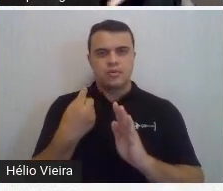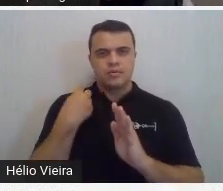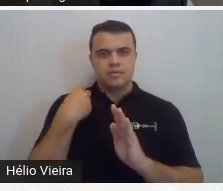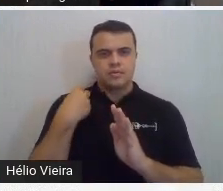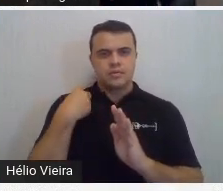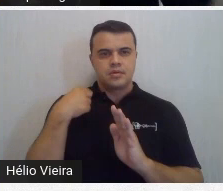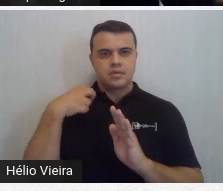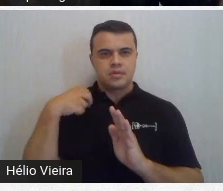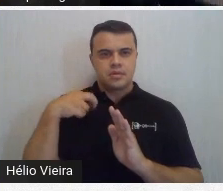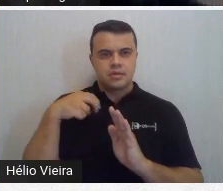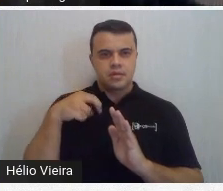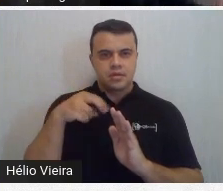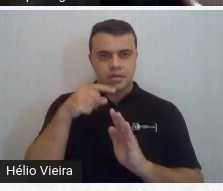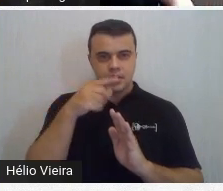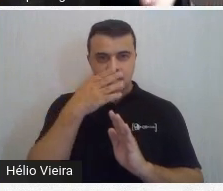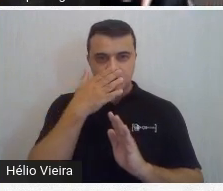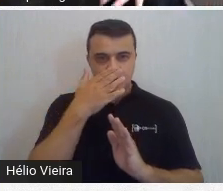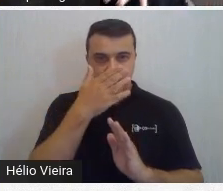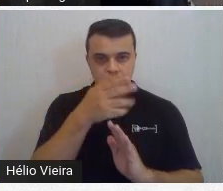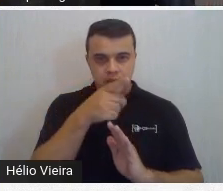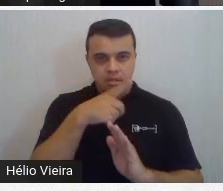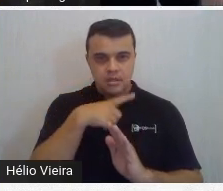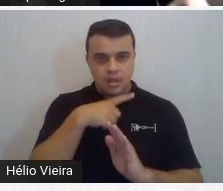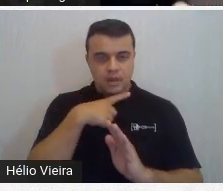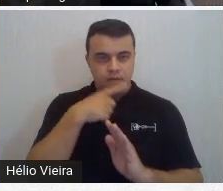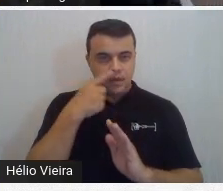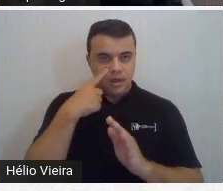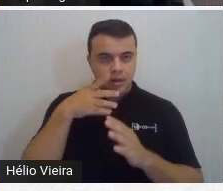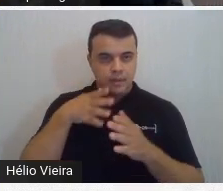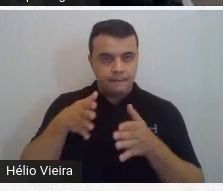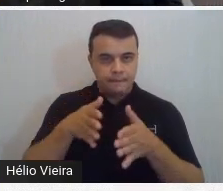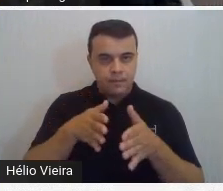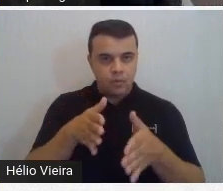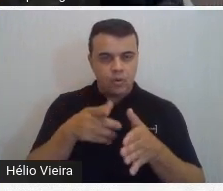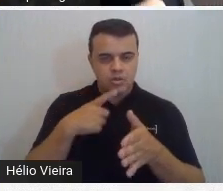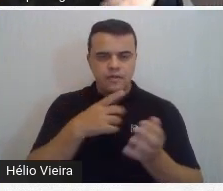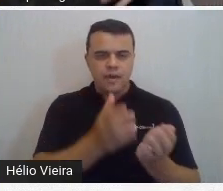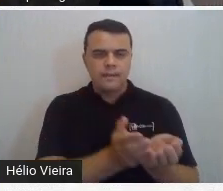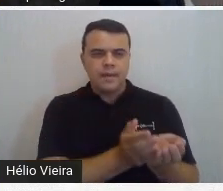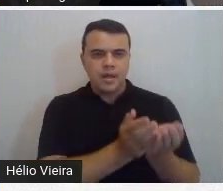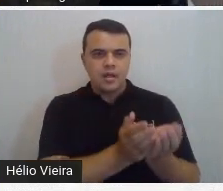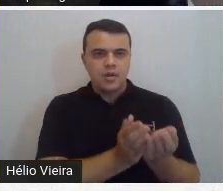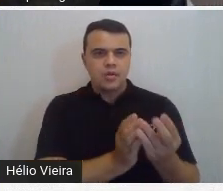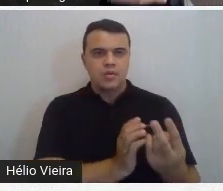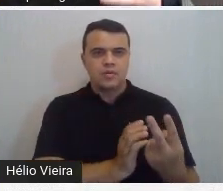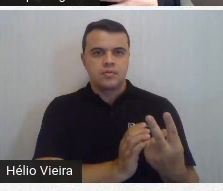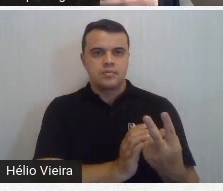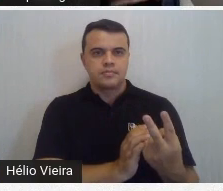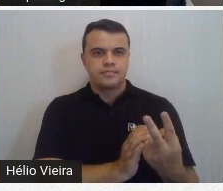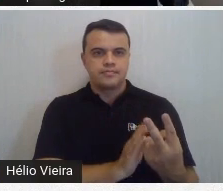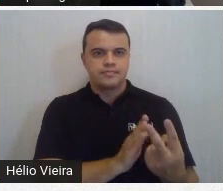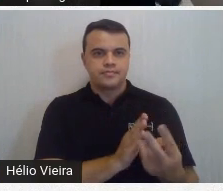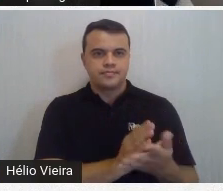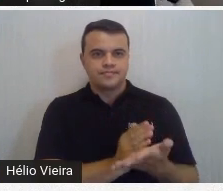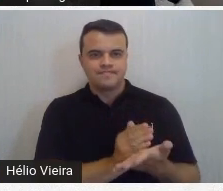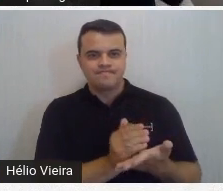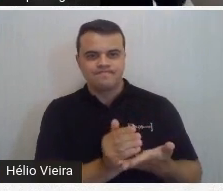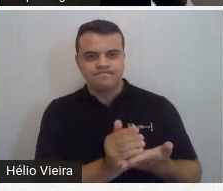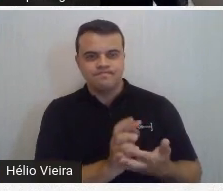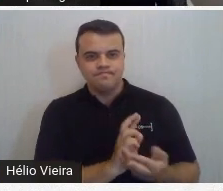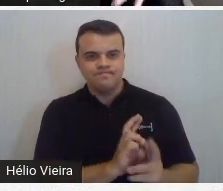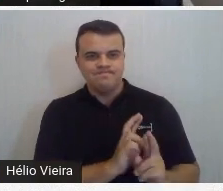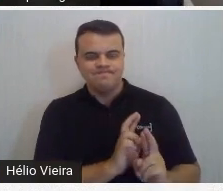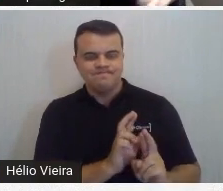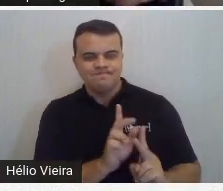andando, eu vejo que é uma ponte, eu vejo dois barquinhos ali ao fundo, mas eu já tenho começo aqui uma desconstrução da